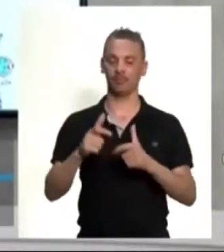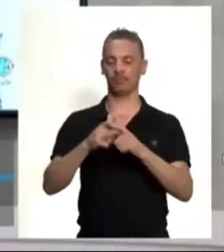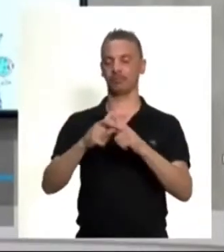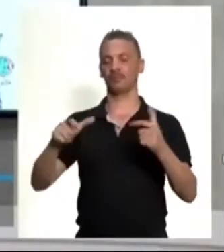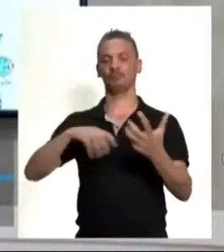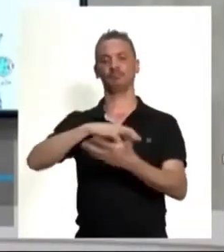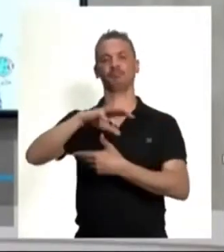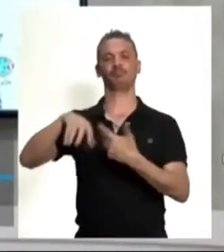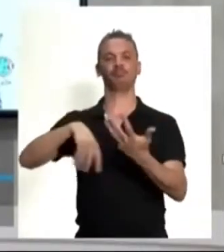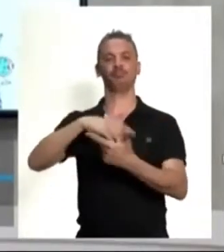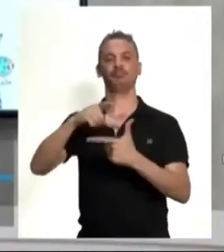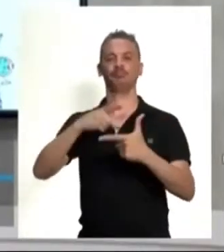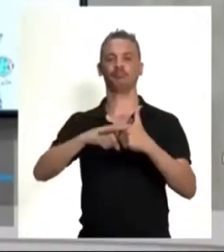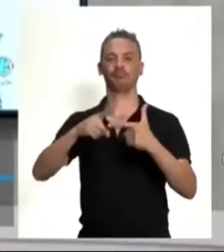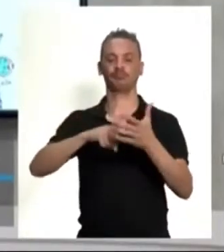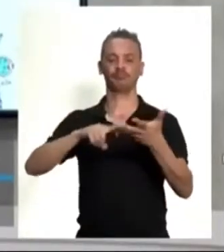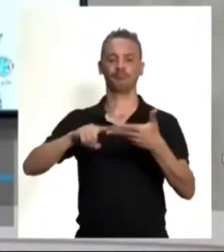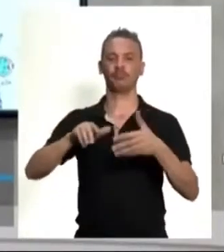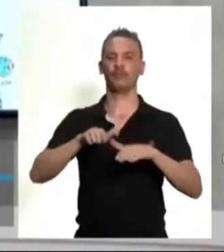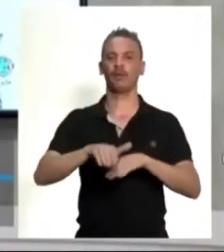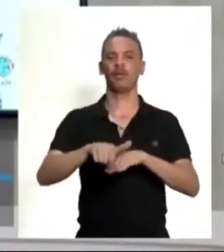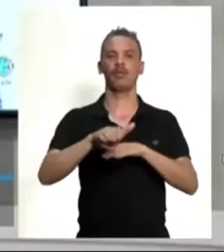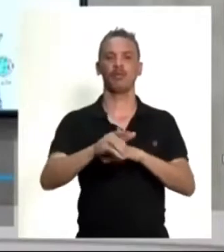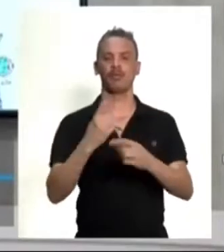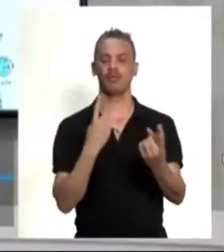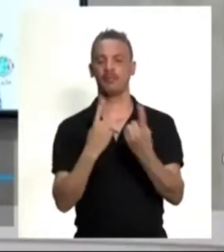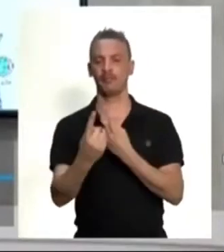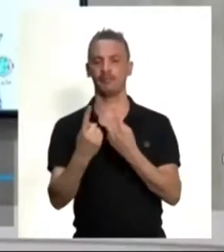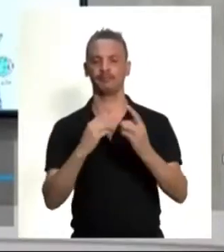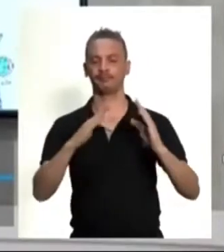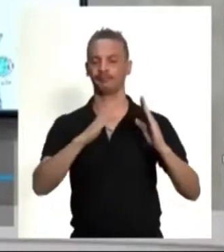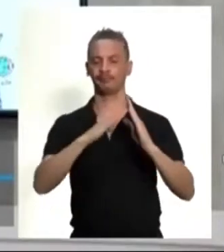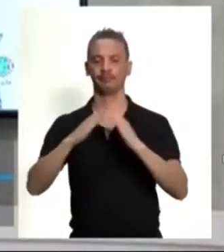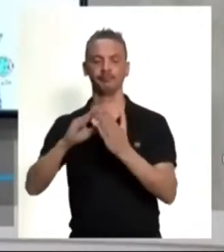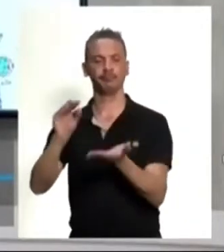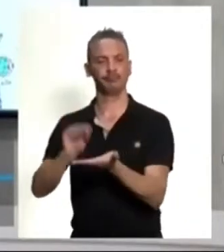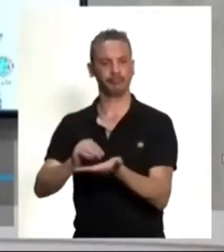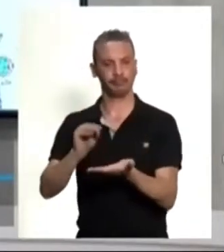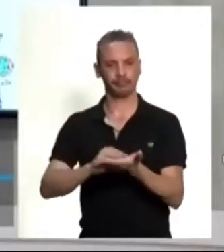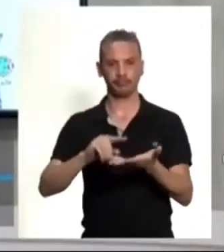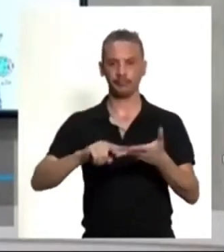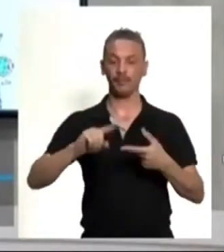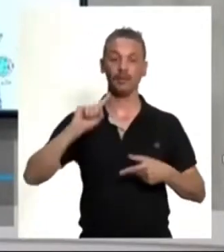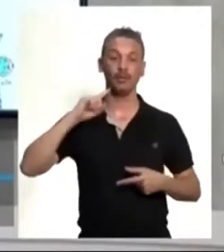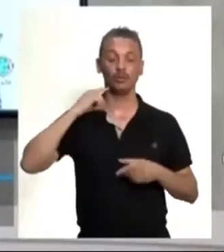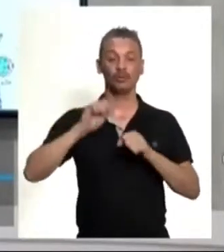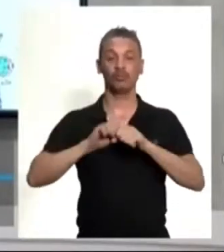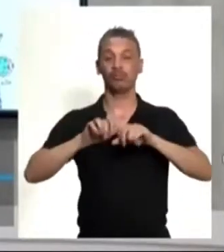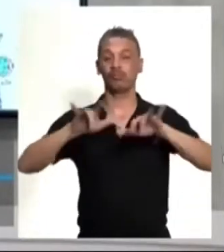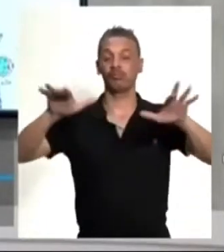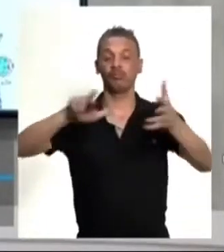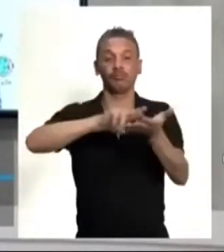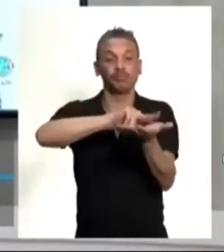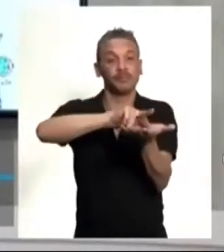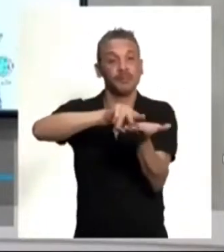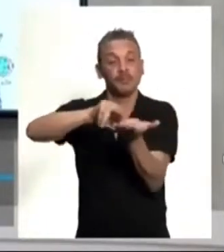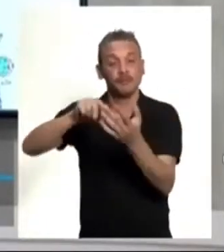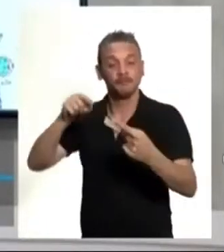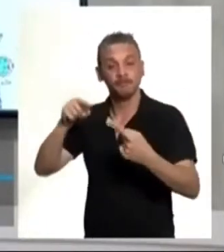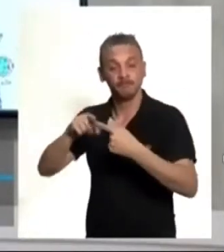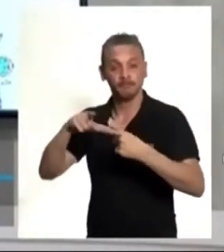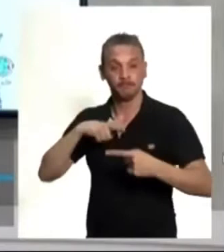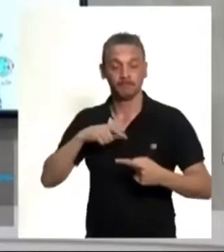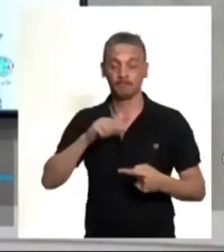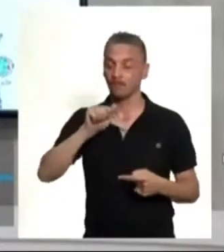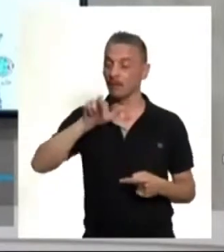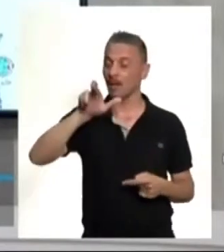assim, né, com problemas de trânsito, déficits habitacionais, poluição do rio, de água, poluição do